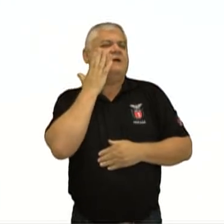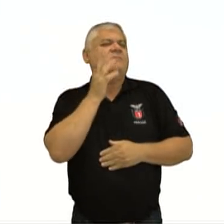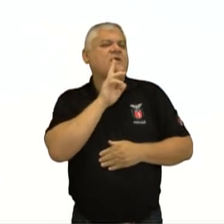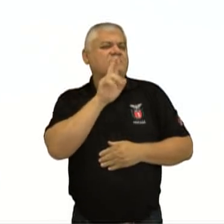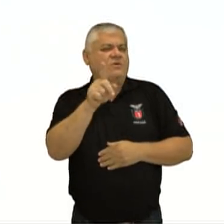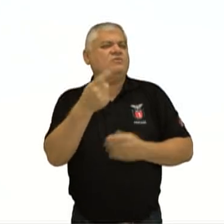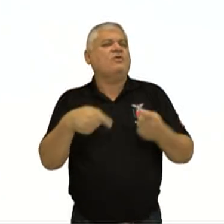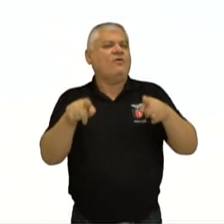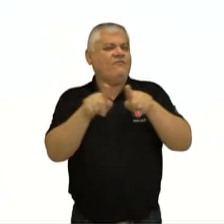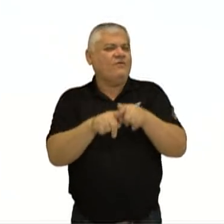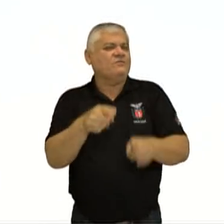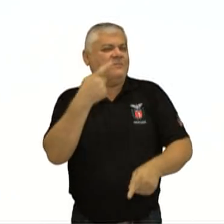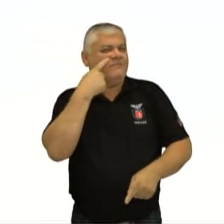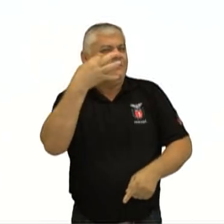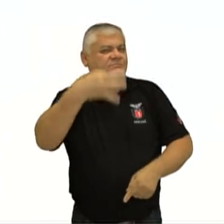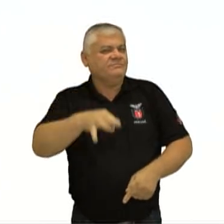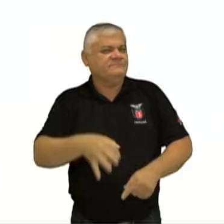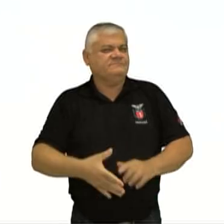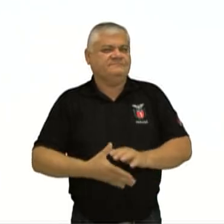E eu já volto para ver se você acertou.